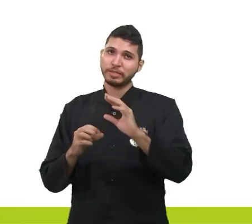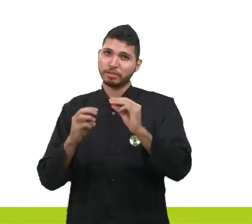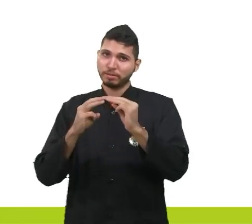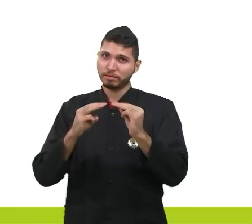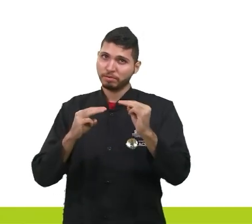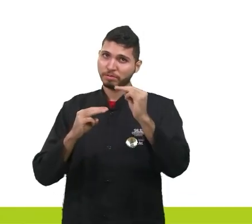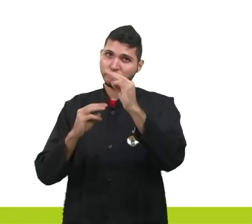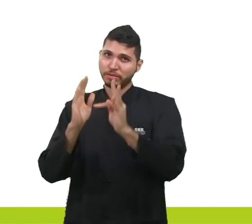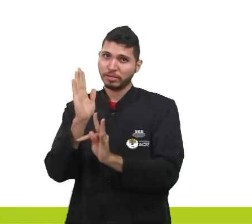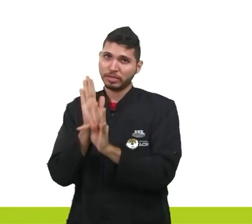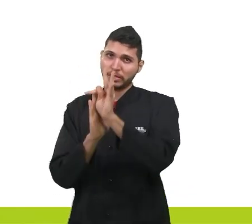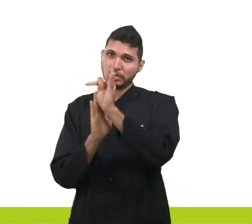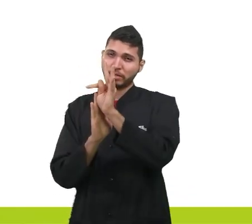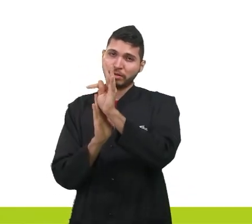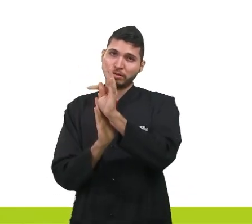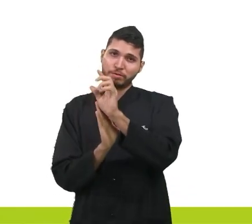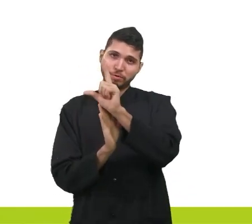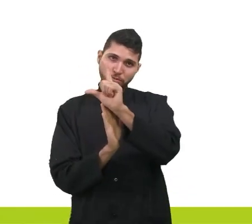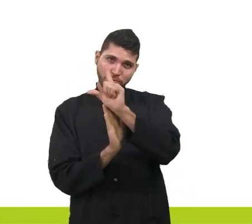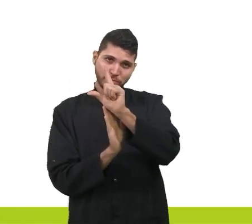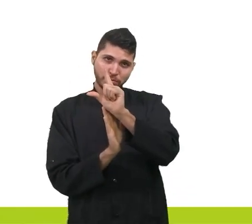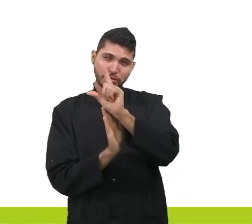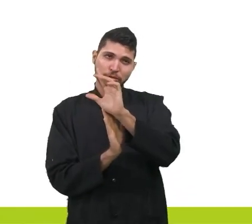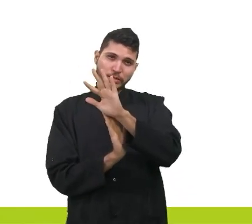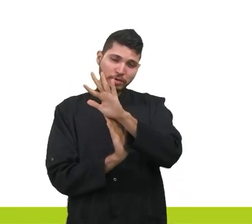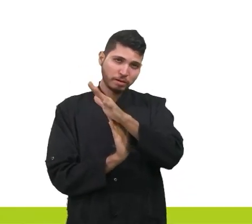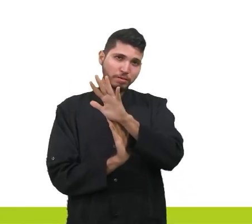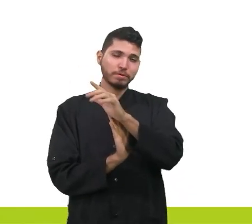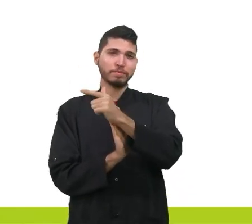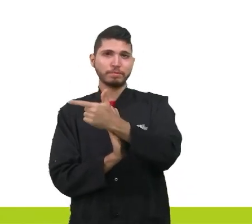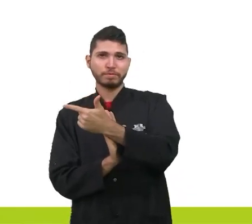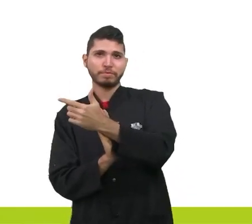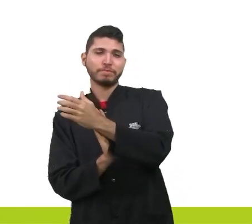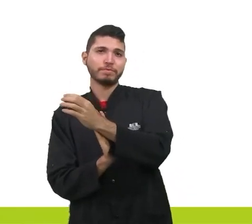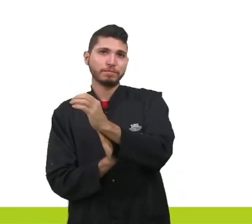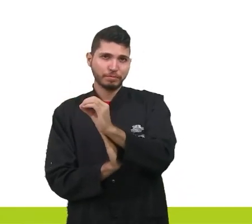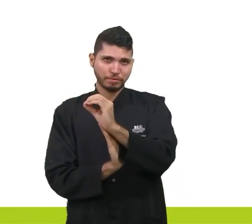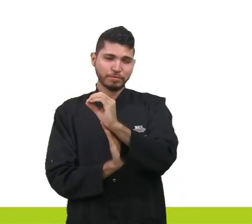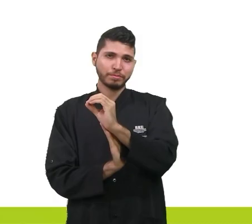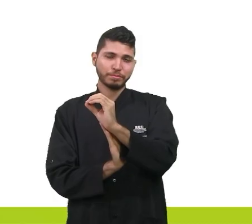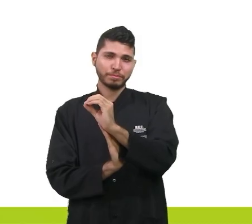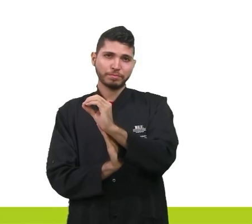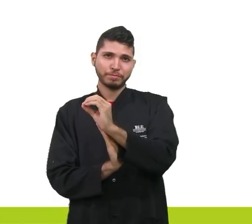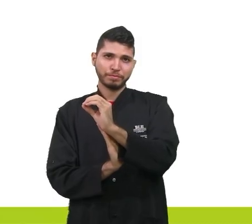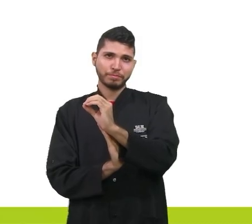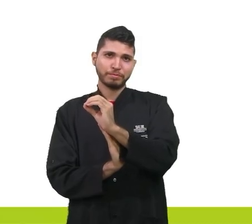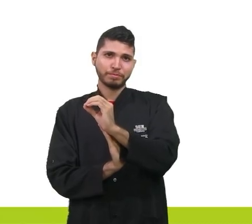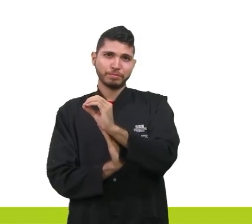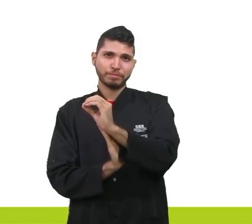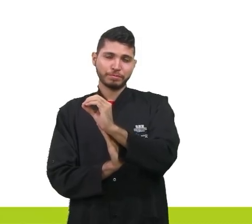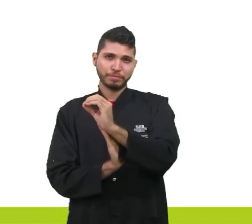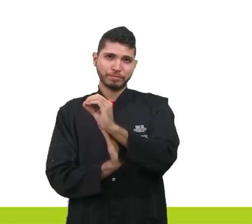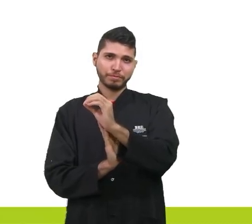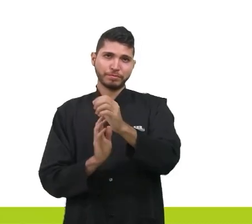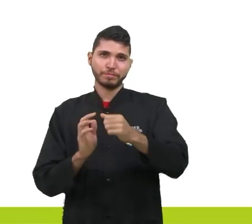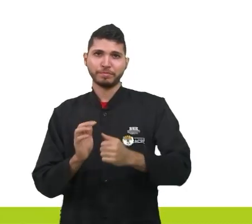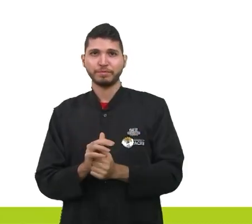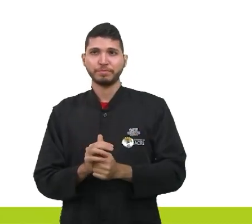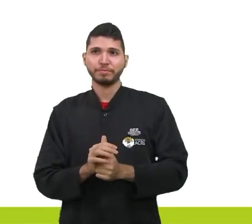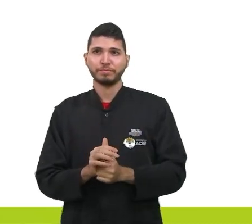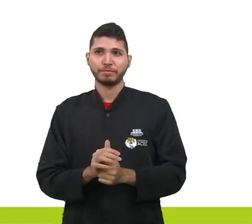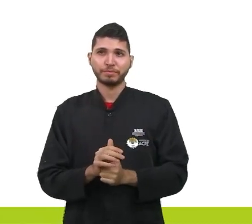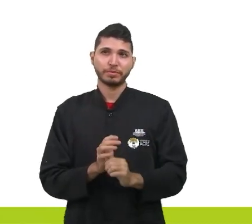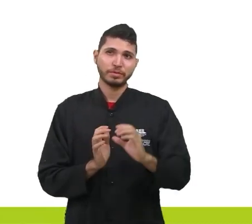para 20 graus, tá? Pois a cidade aí de São Paulo já vai estar a 800 metros de altitude. E Campos do Jordão,